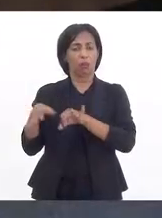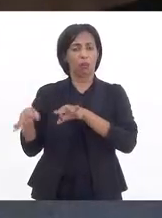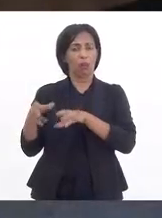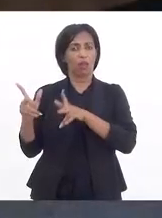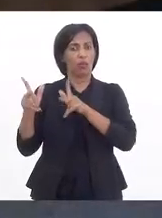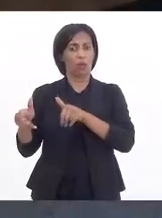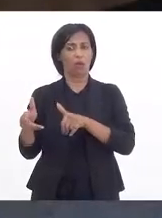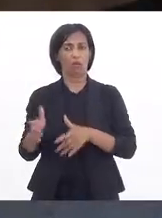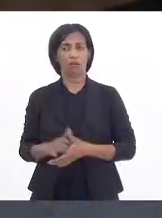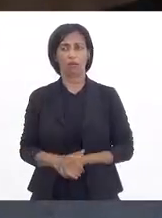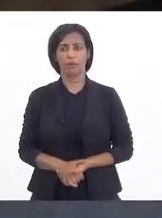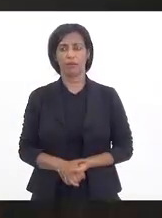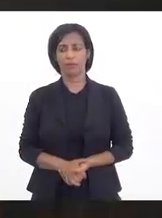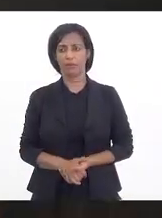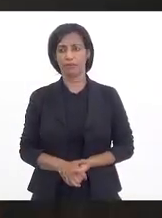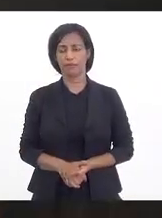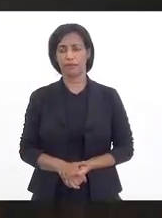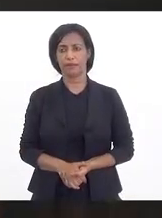dele